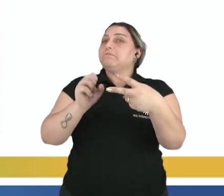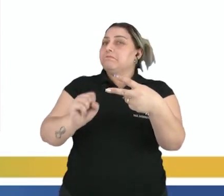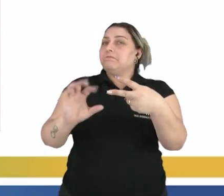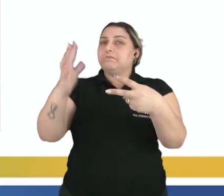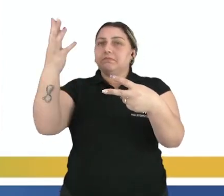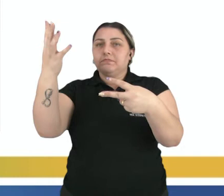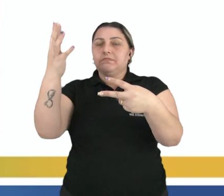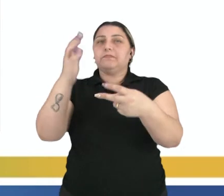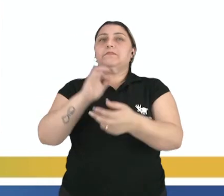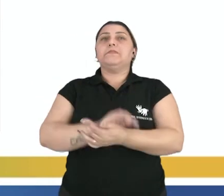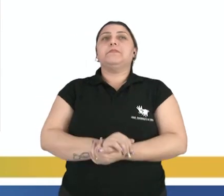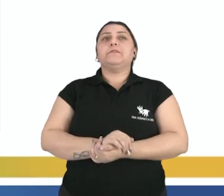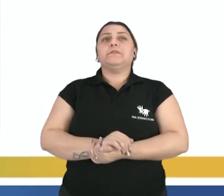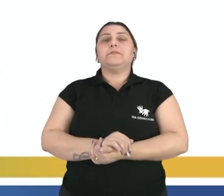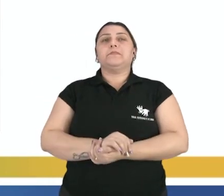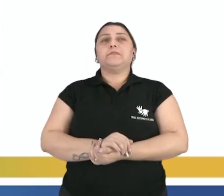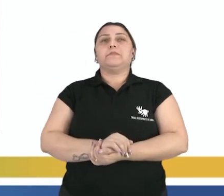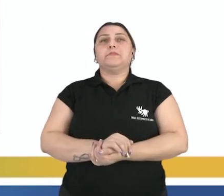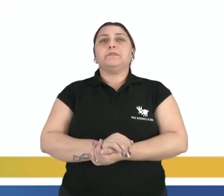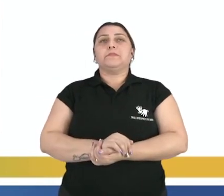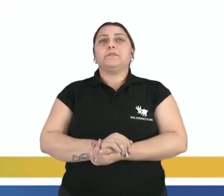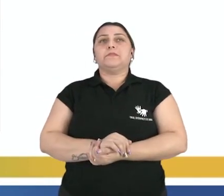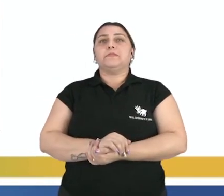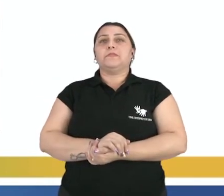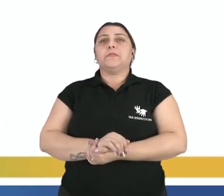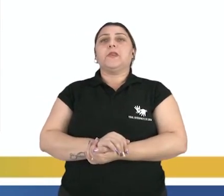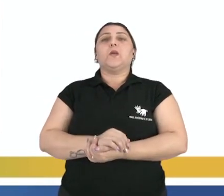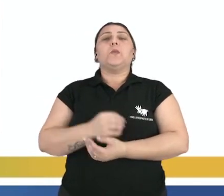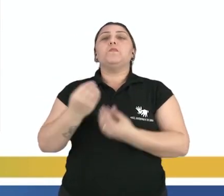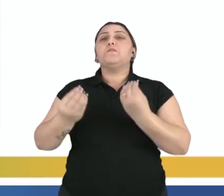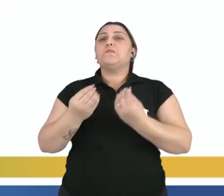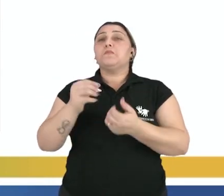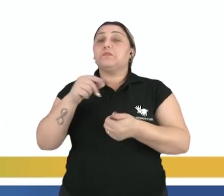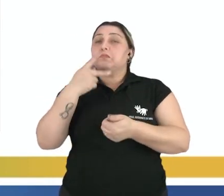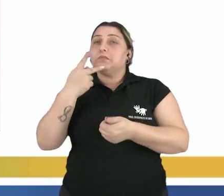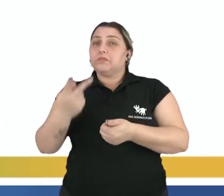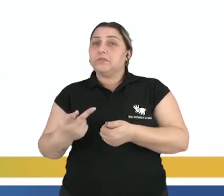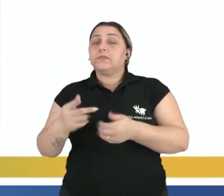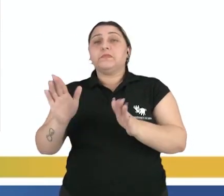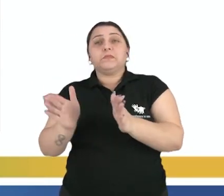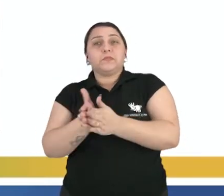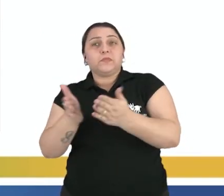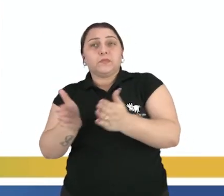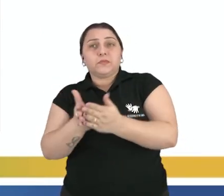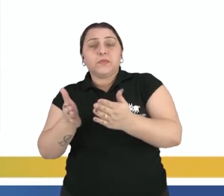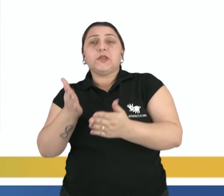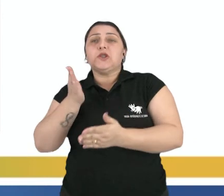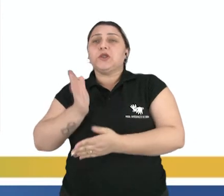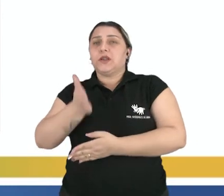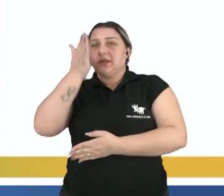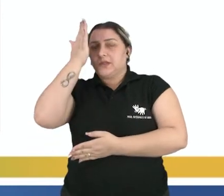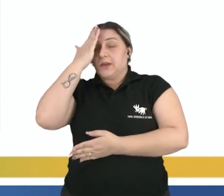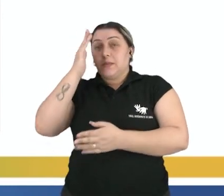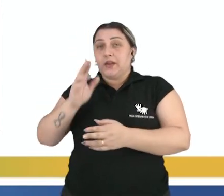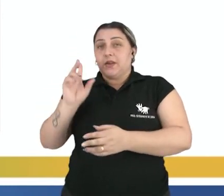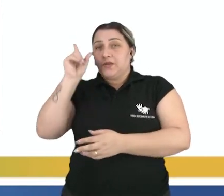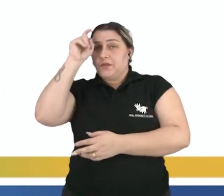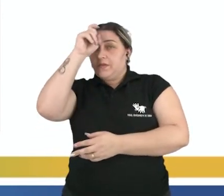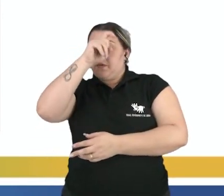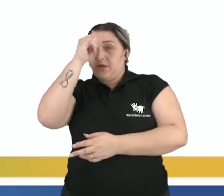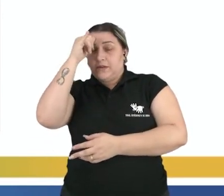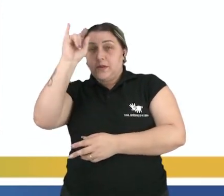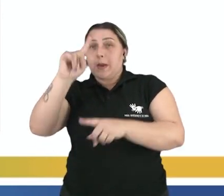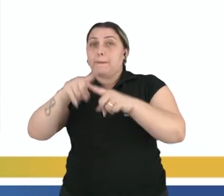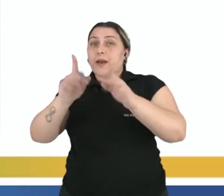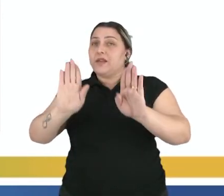pode ocasionar a emaciação. O que eu posso dizer? A pobreza, a gente sabe que é bem difícil combater, mas